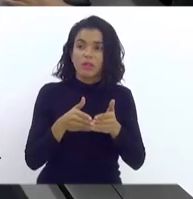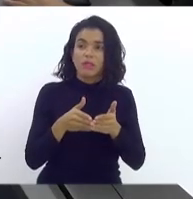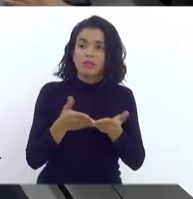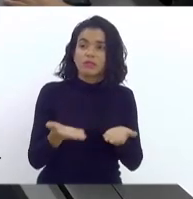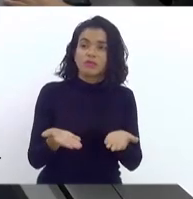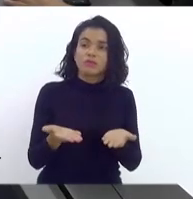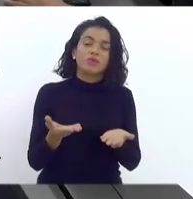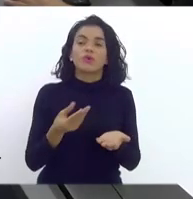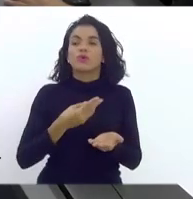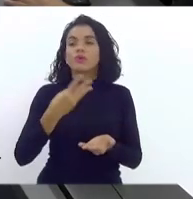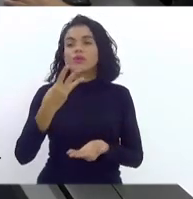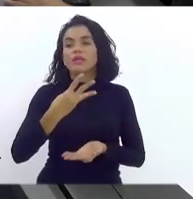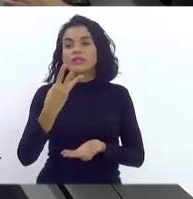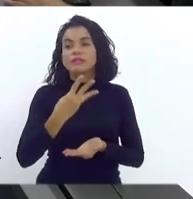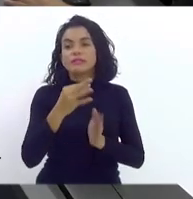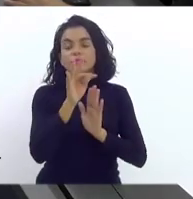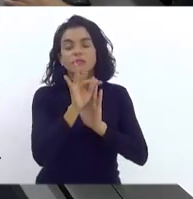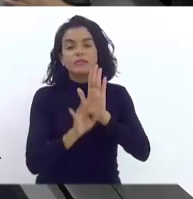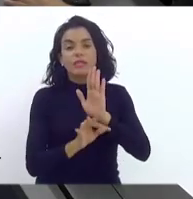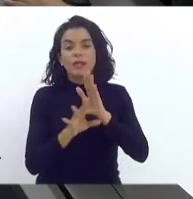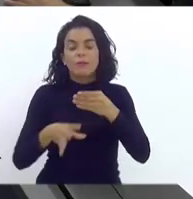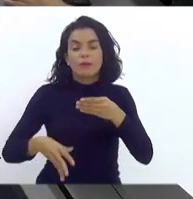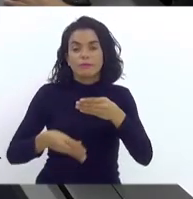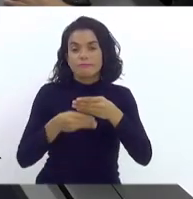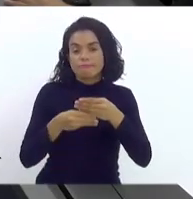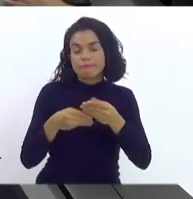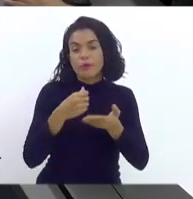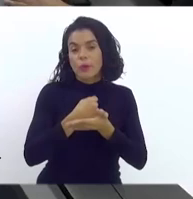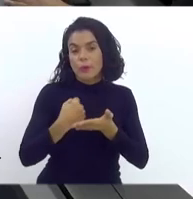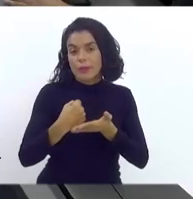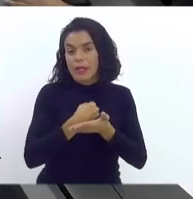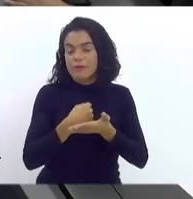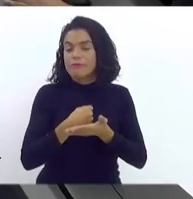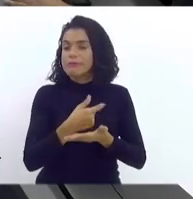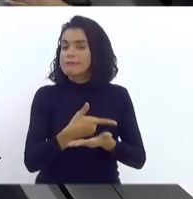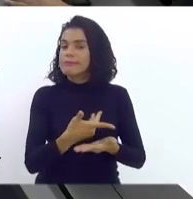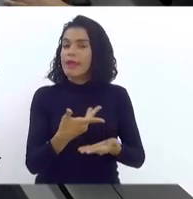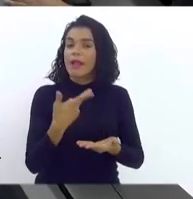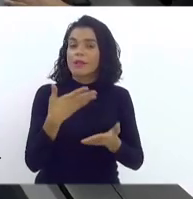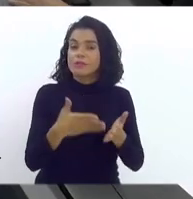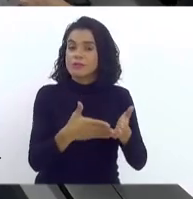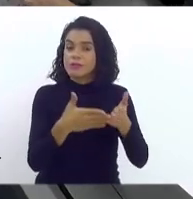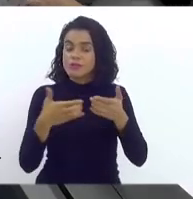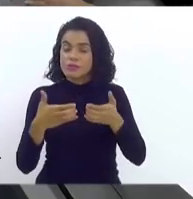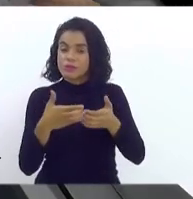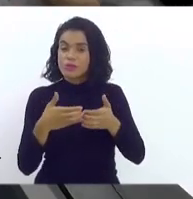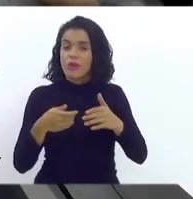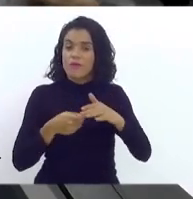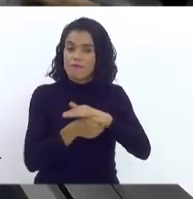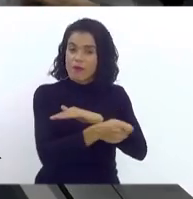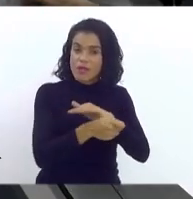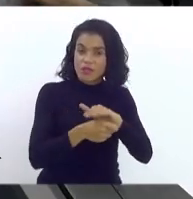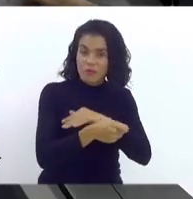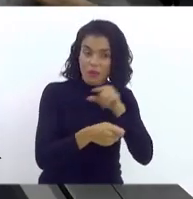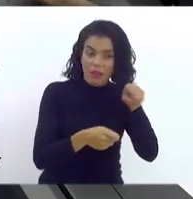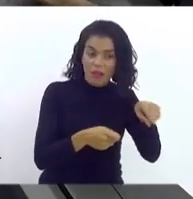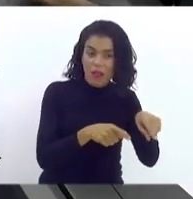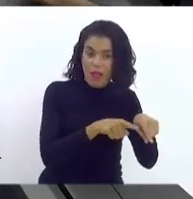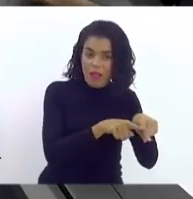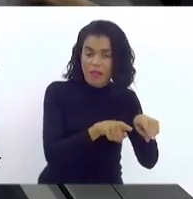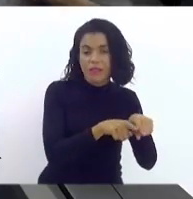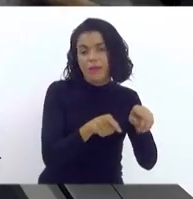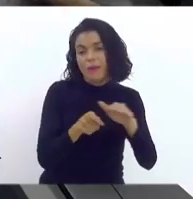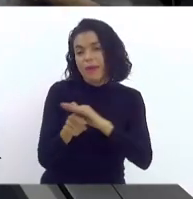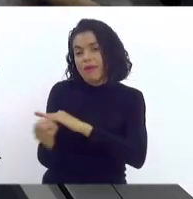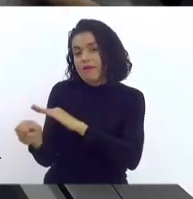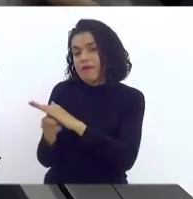interpretação do terceiro termo aditivo do contrato. Eles fizeram uma interpretação e solicitou investimentos tanto ali quanto em